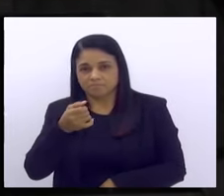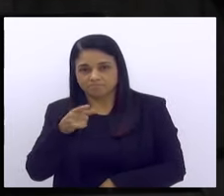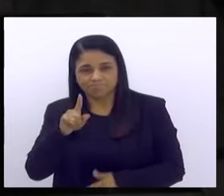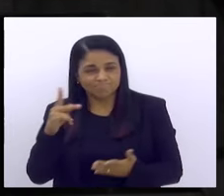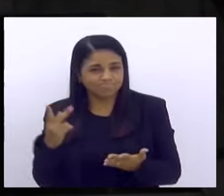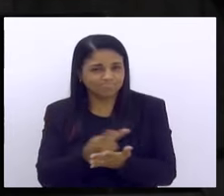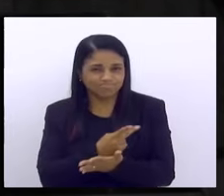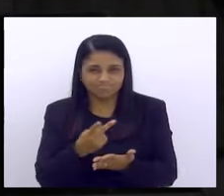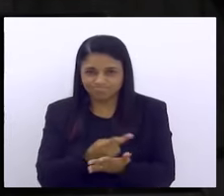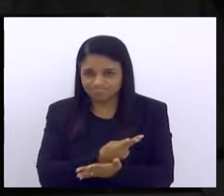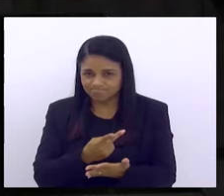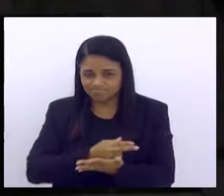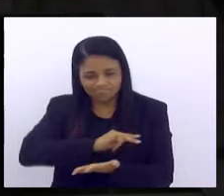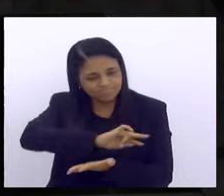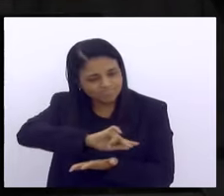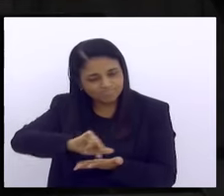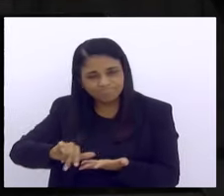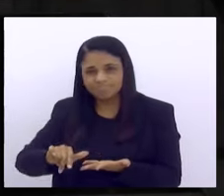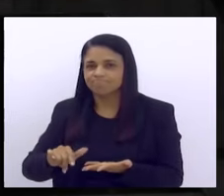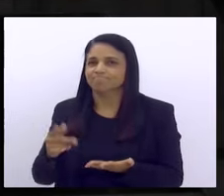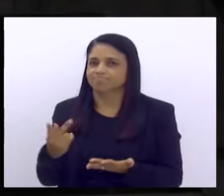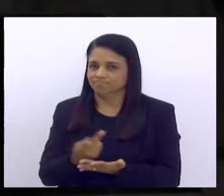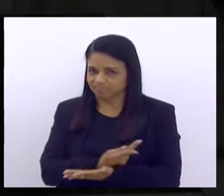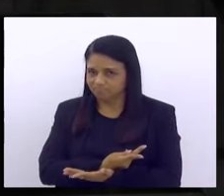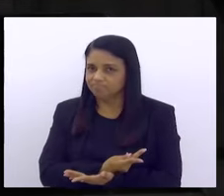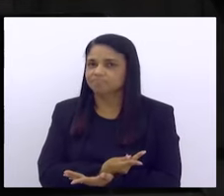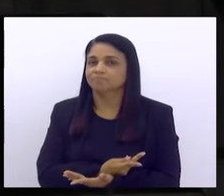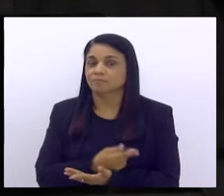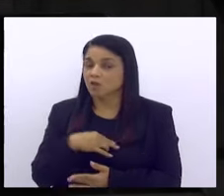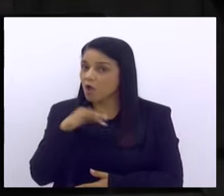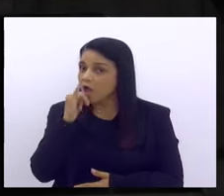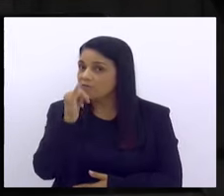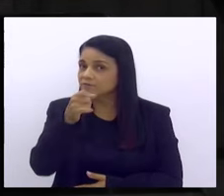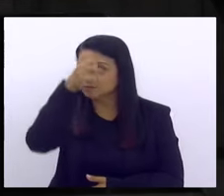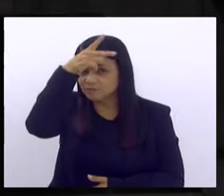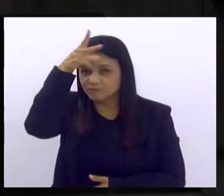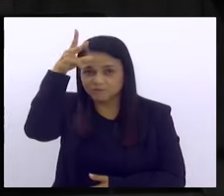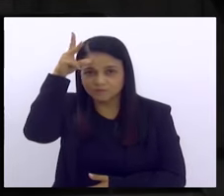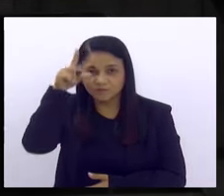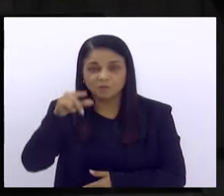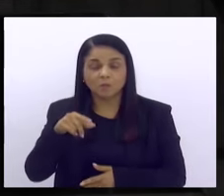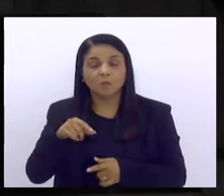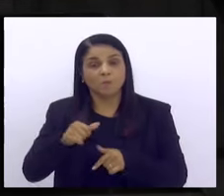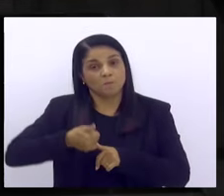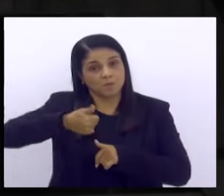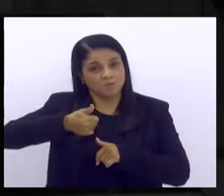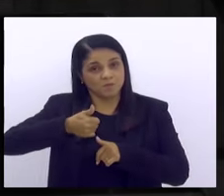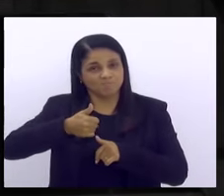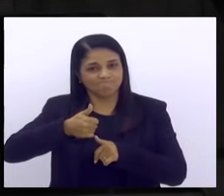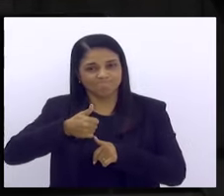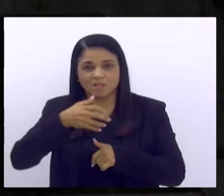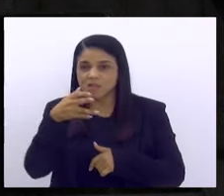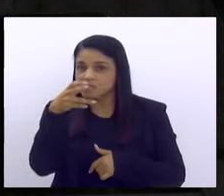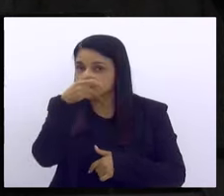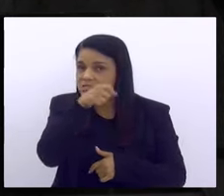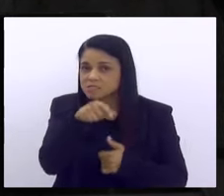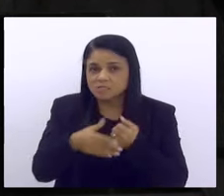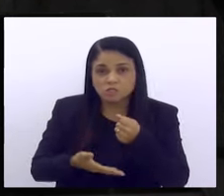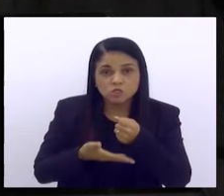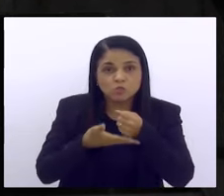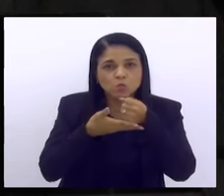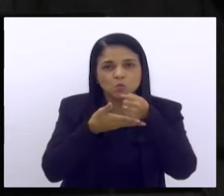irregularidades. E aí eu digo para o senhor, prefeitinho, primeiro a omissão de socorro. Omissão